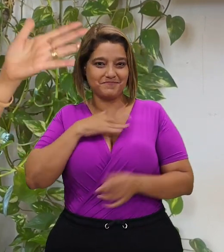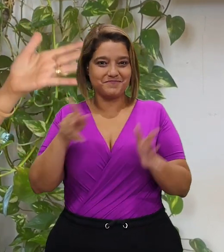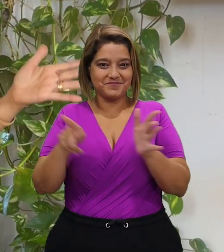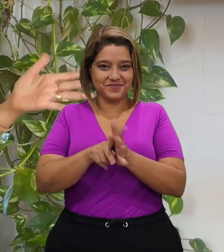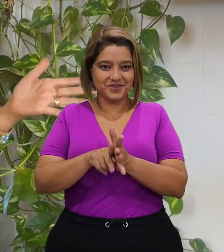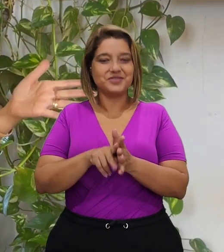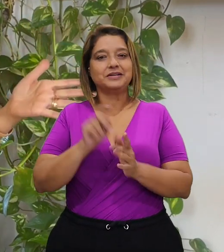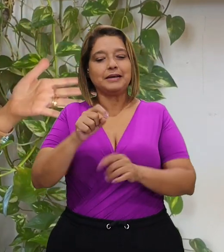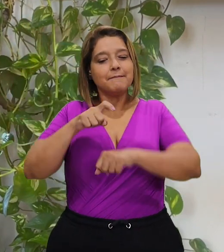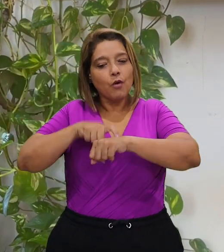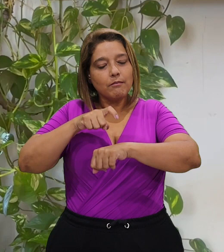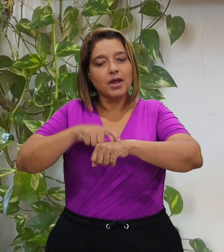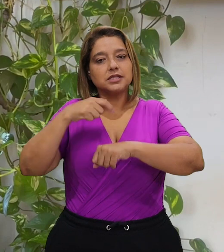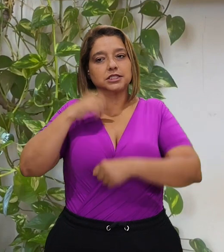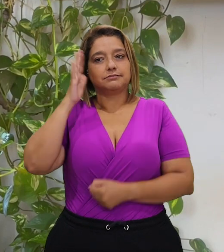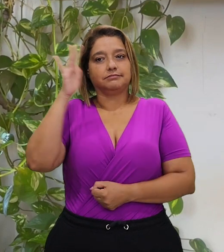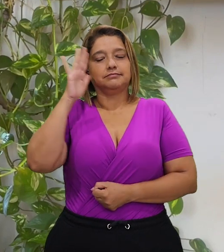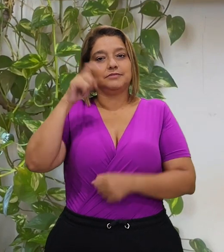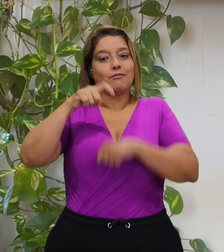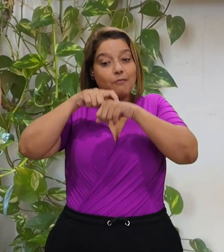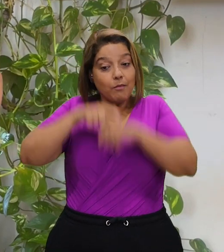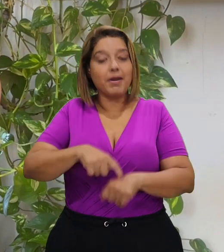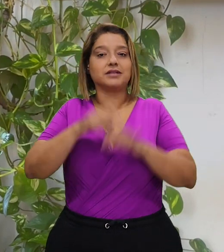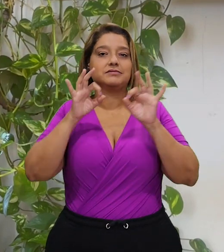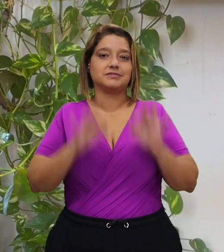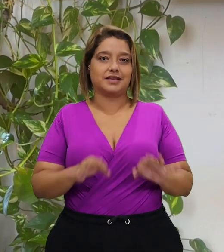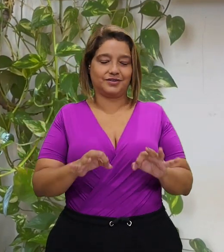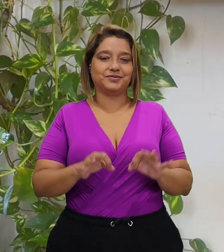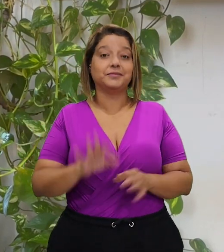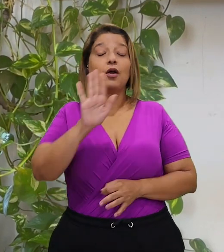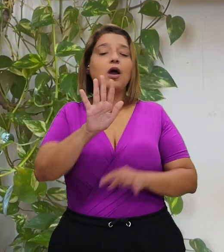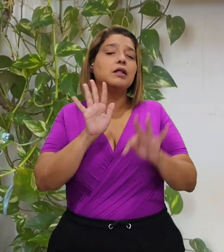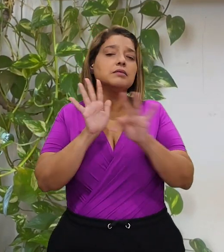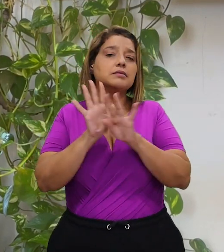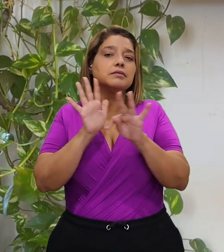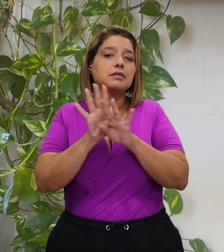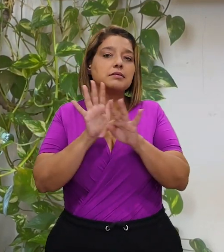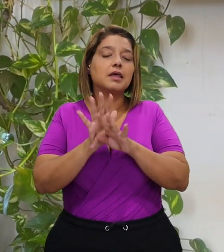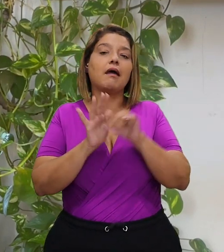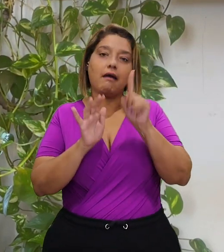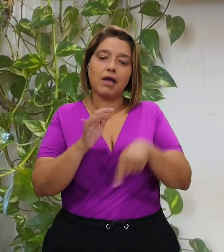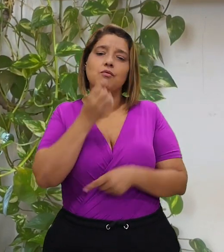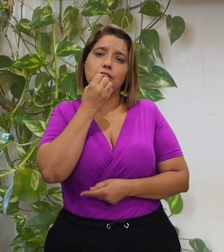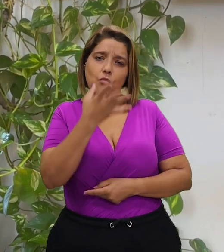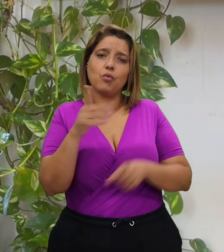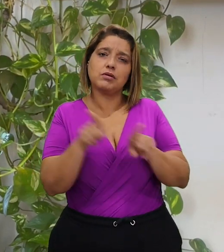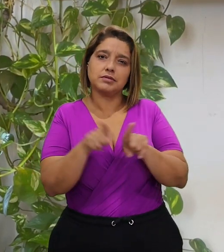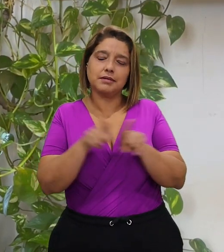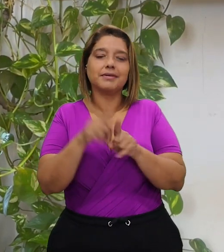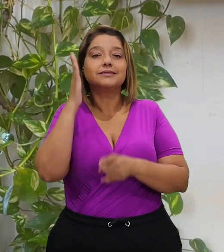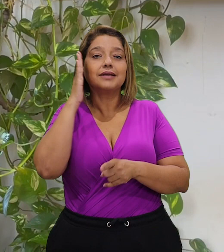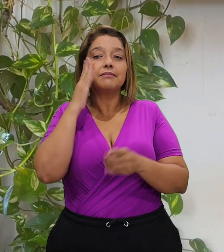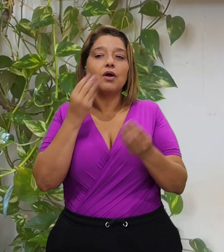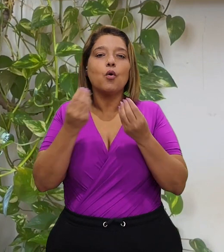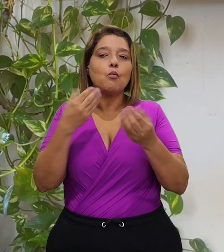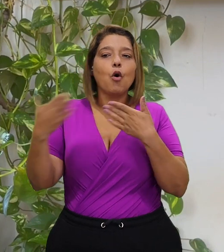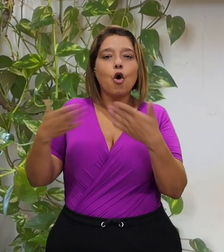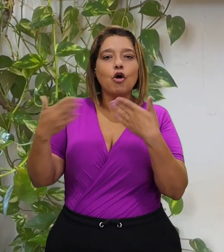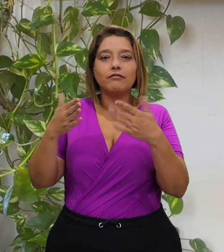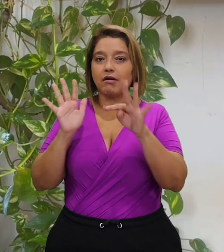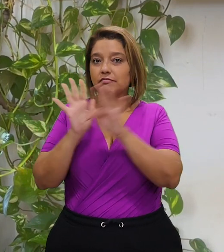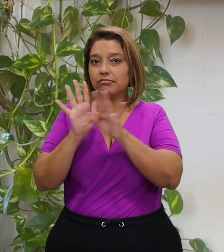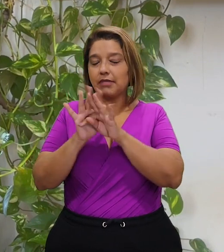por onde que ele quer caminhar. Se é para clarear aqui, se é para escurecer ali. É uma simbiose. Então, eu